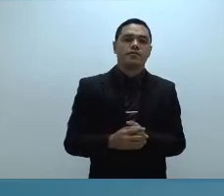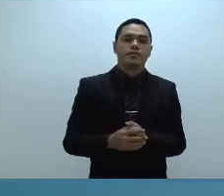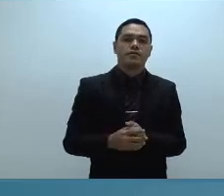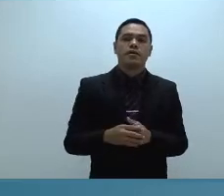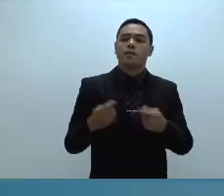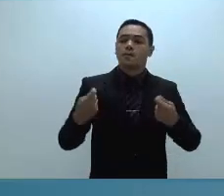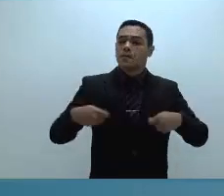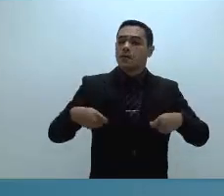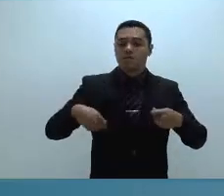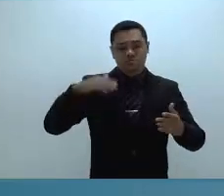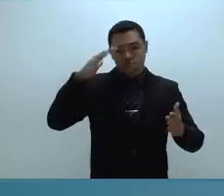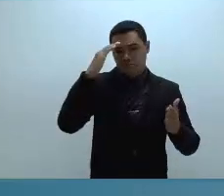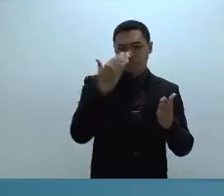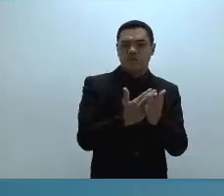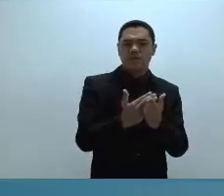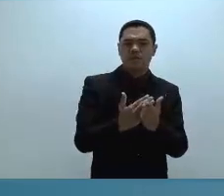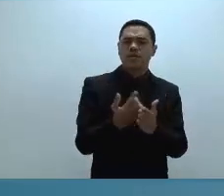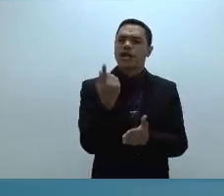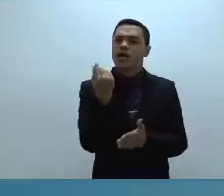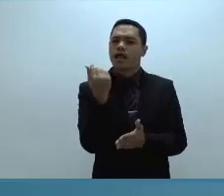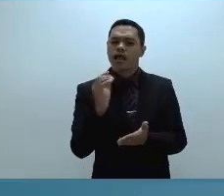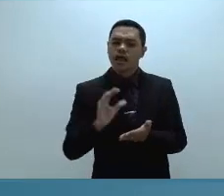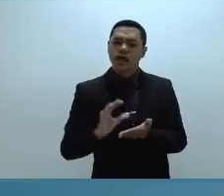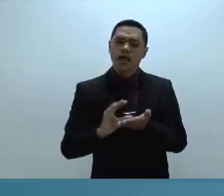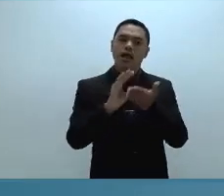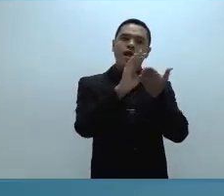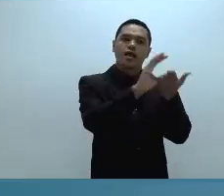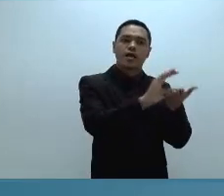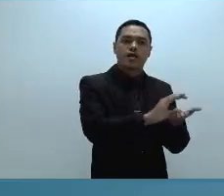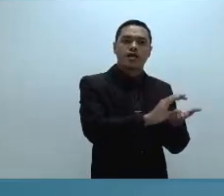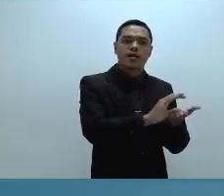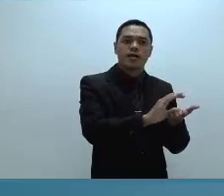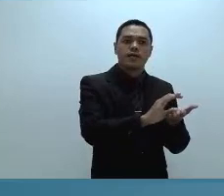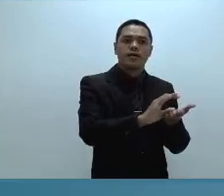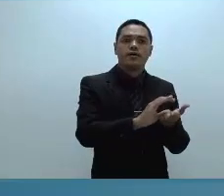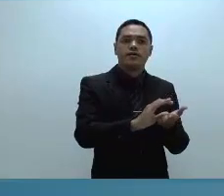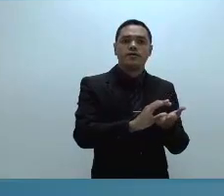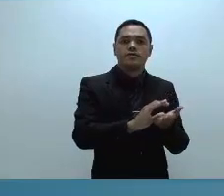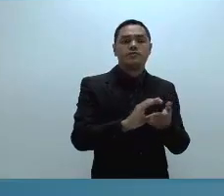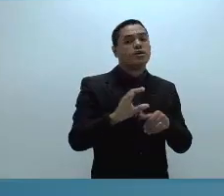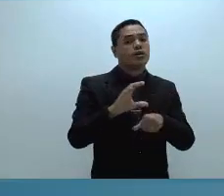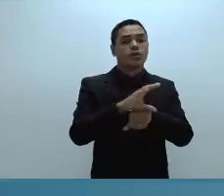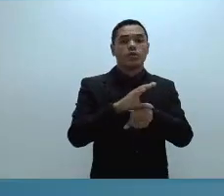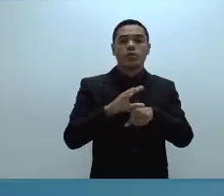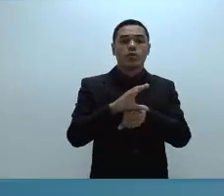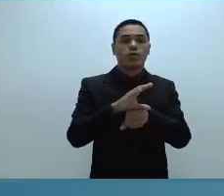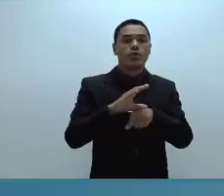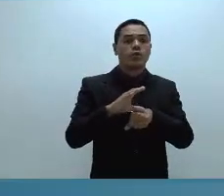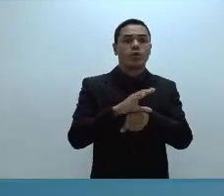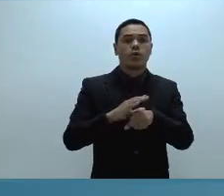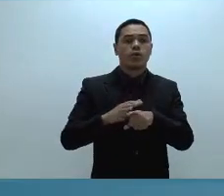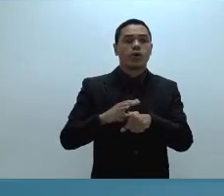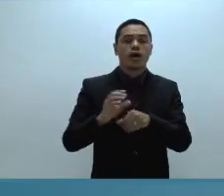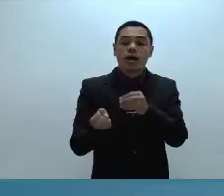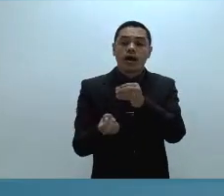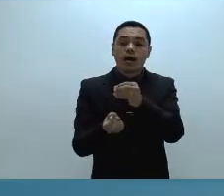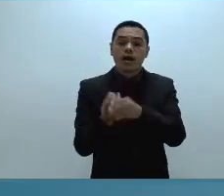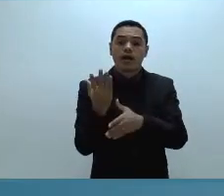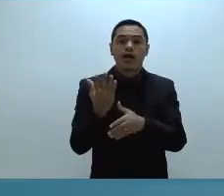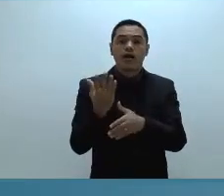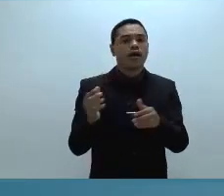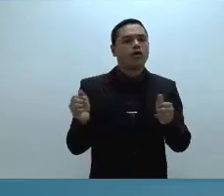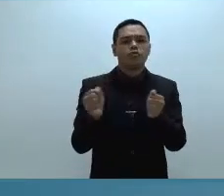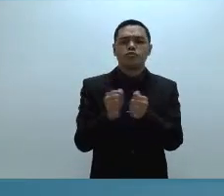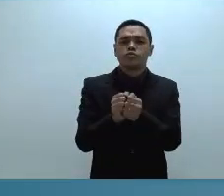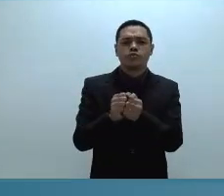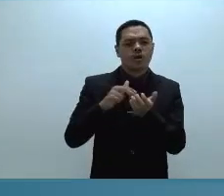cumprido. Essa ratificação, ela tem um peculiar, que ela é constitucional, ela foi criada junto da Carta do Pará, no